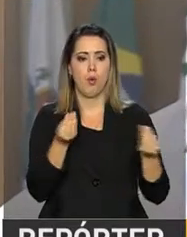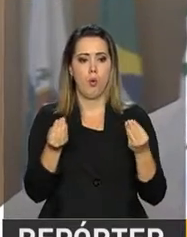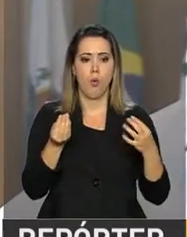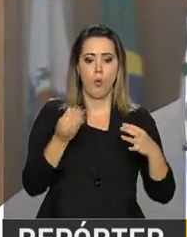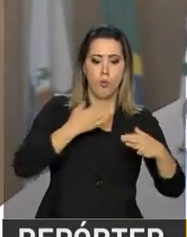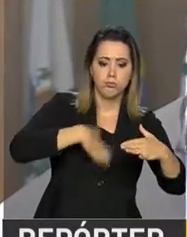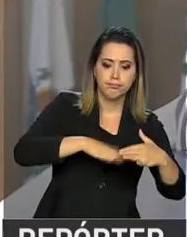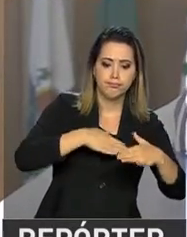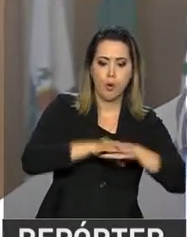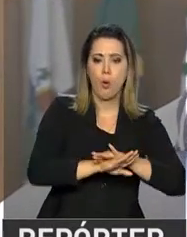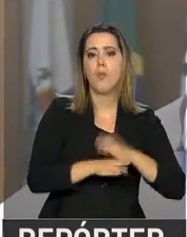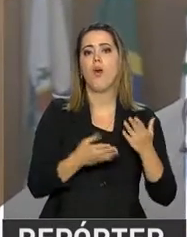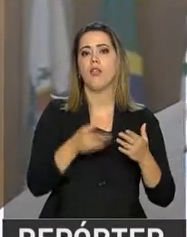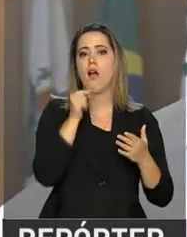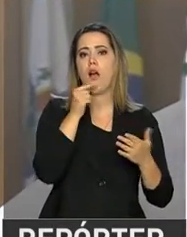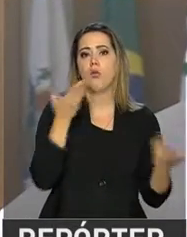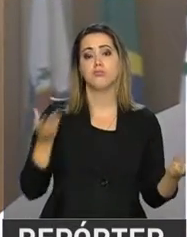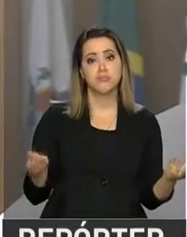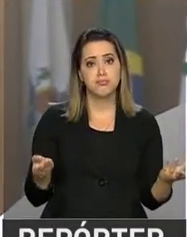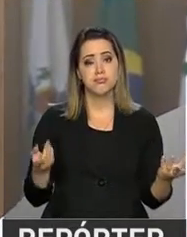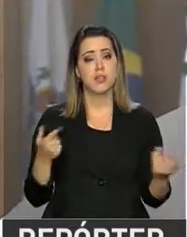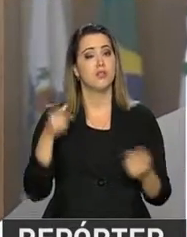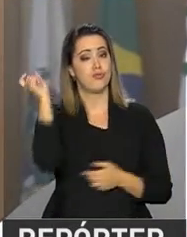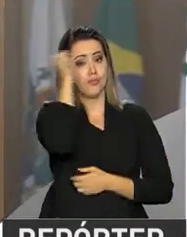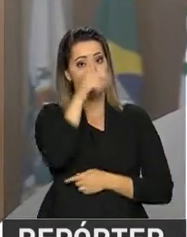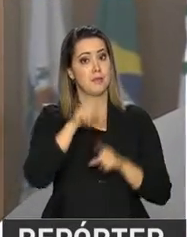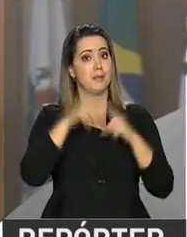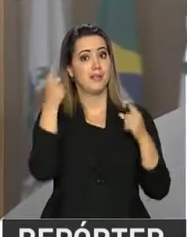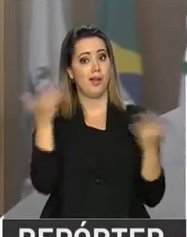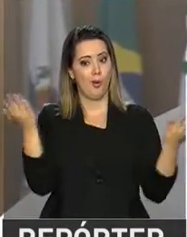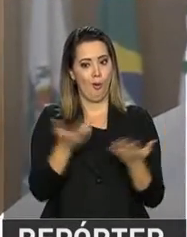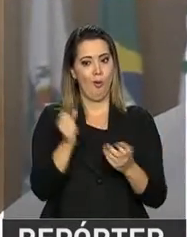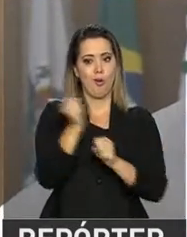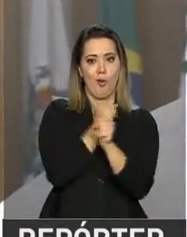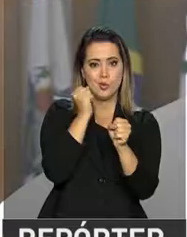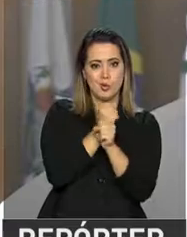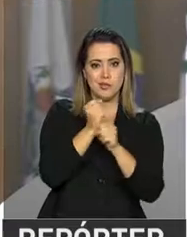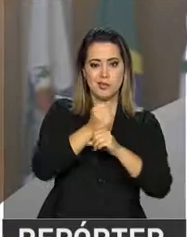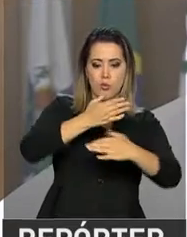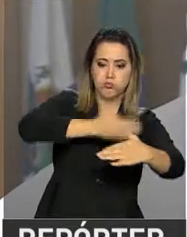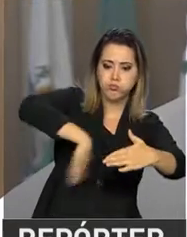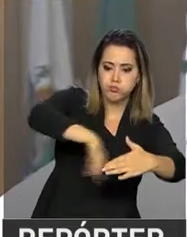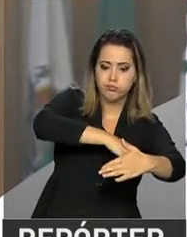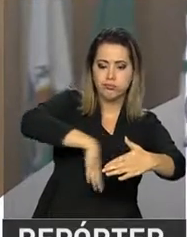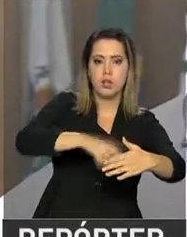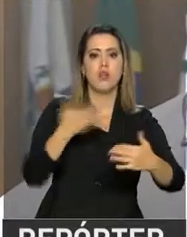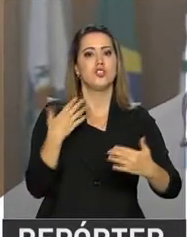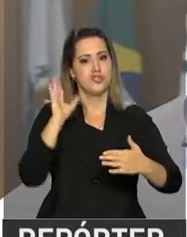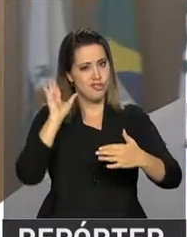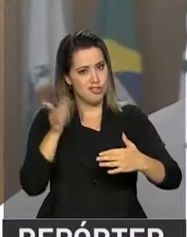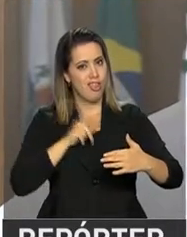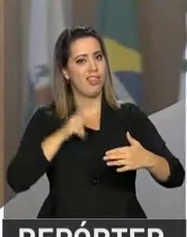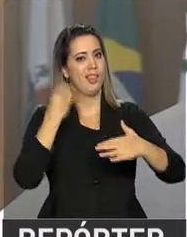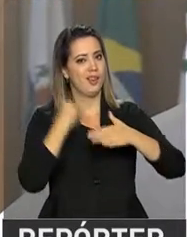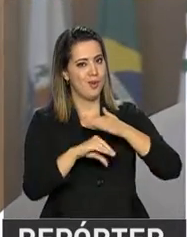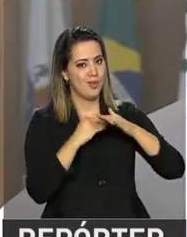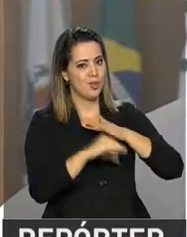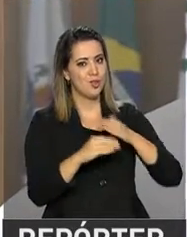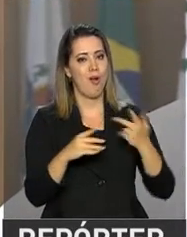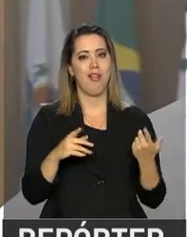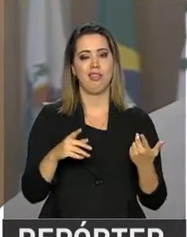é difícil difícil mesmo e depois dessas externa quer dizer hoje a gente guarda água no inverno